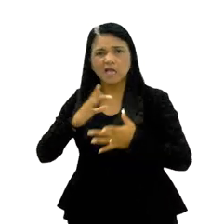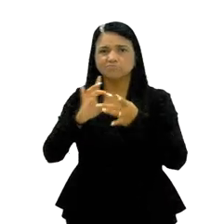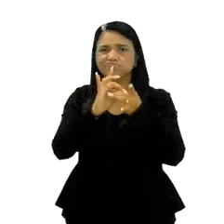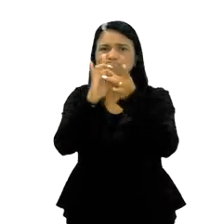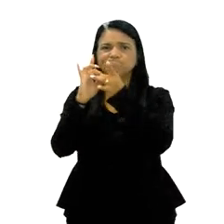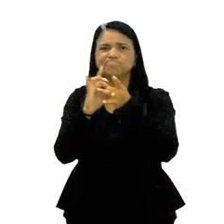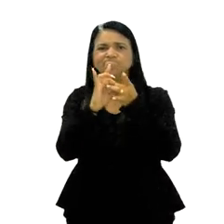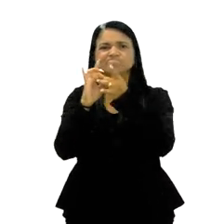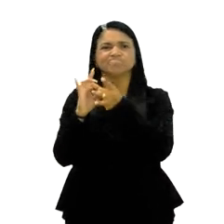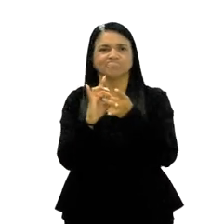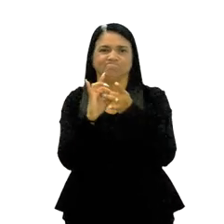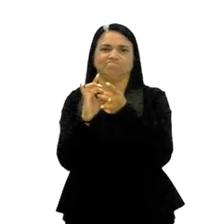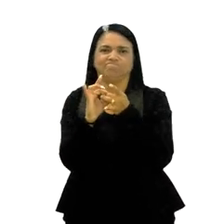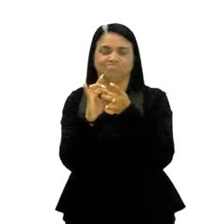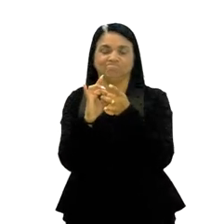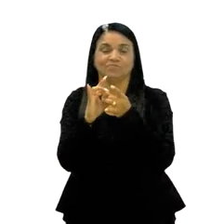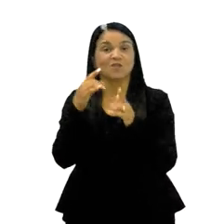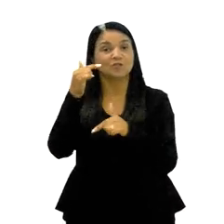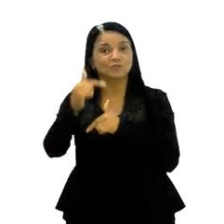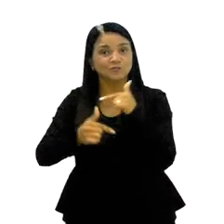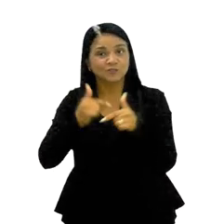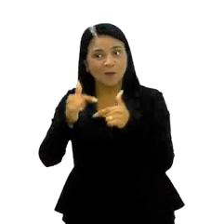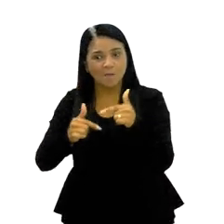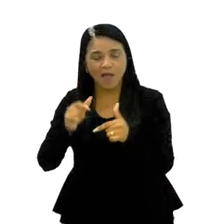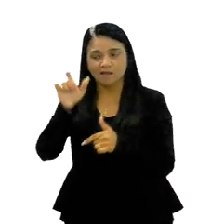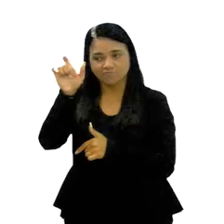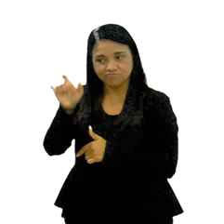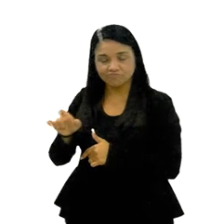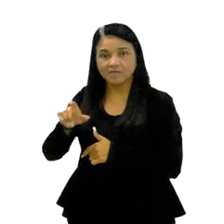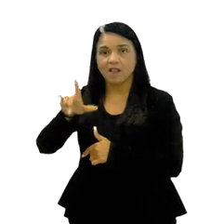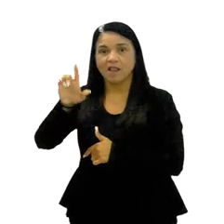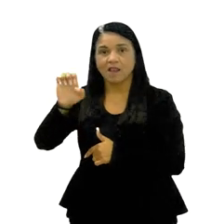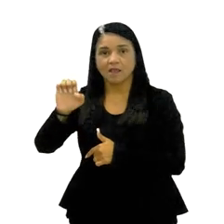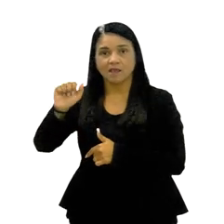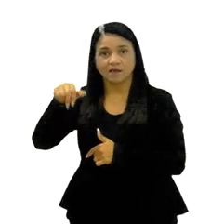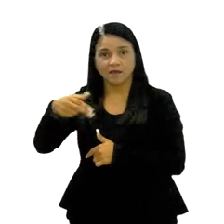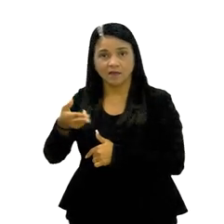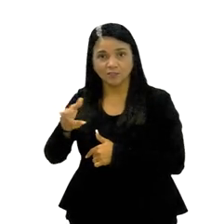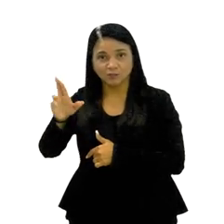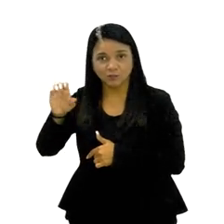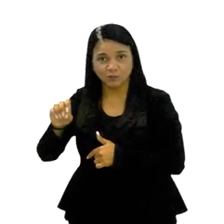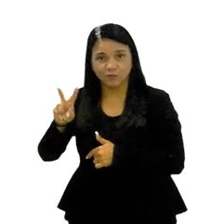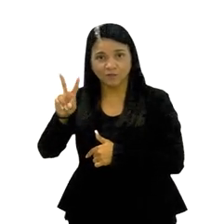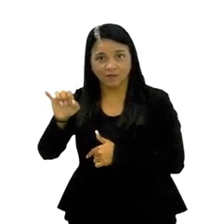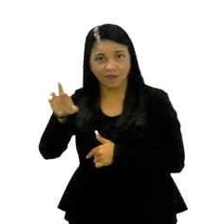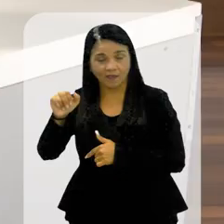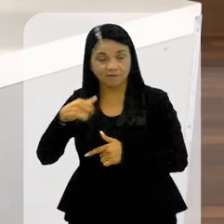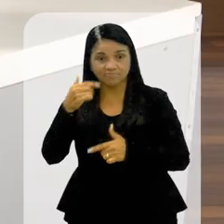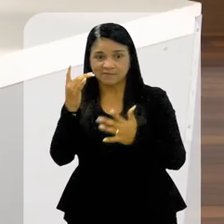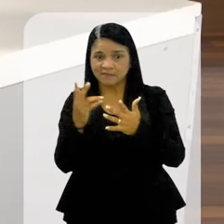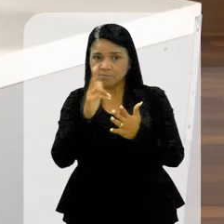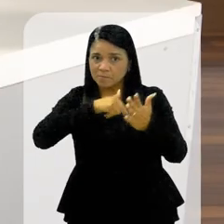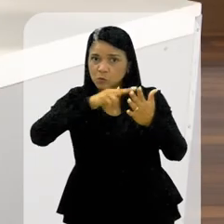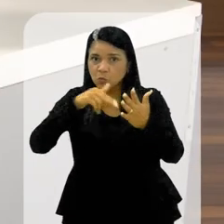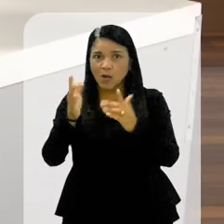amizade ficou bem, bem forte com relação a isso. E os trabalhos que ele vem fazendo de pintura de arte... São belíssimos.